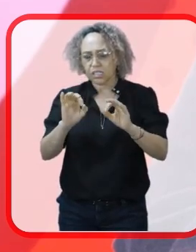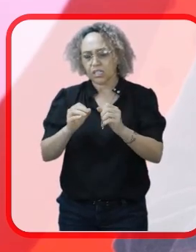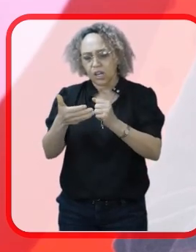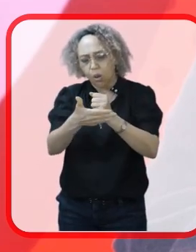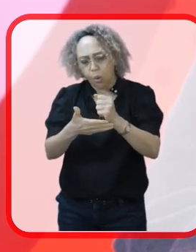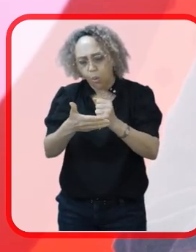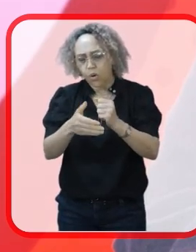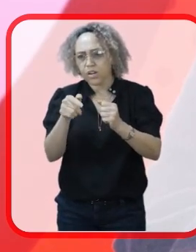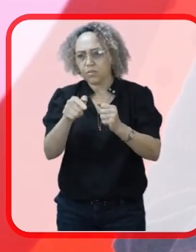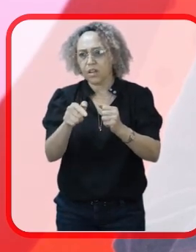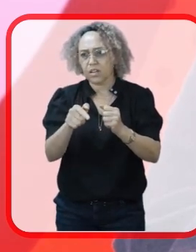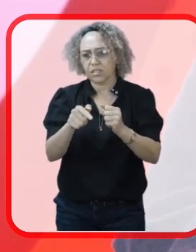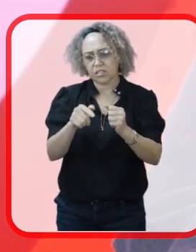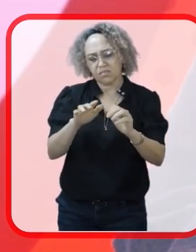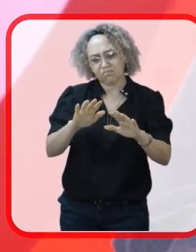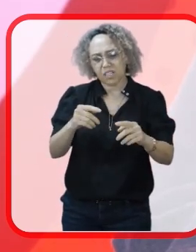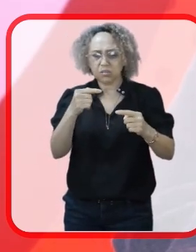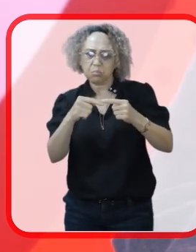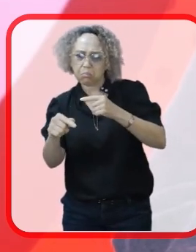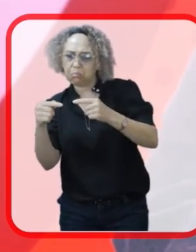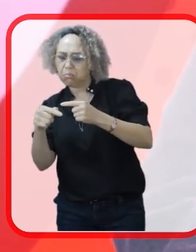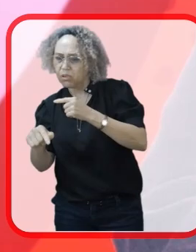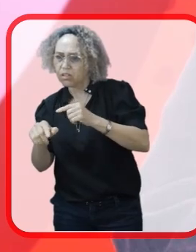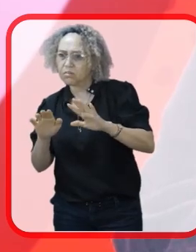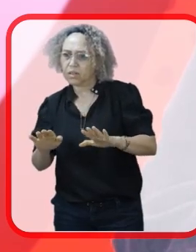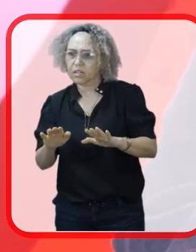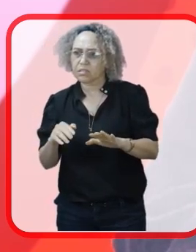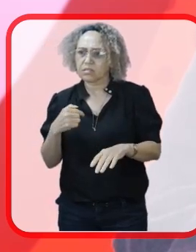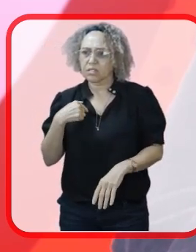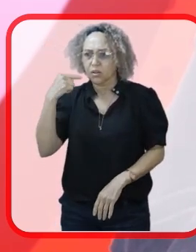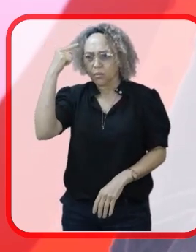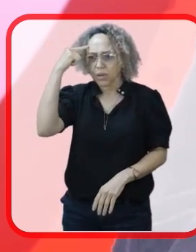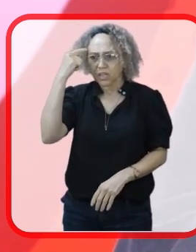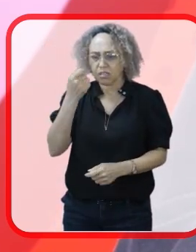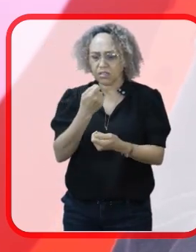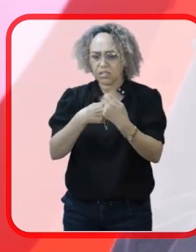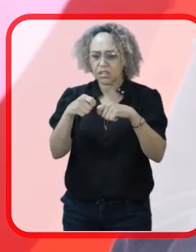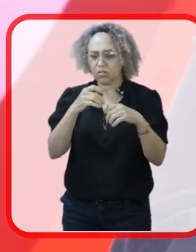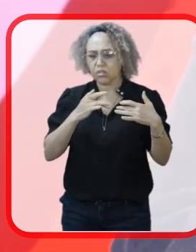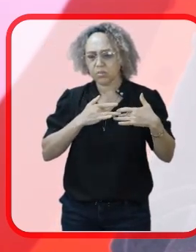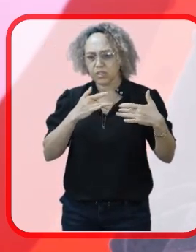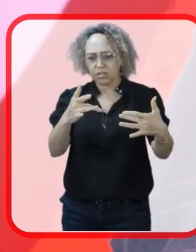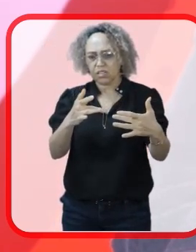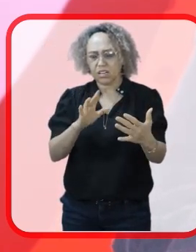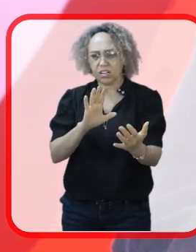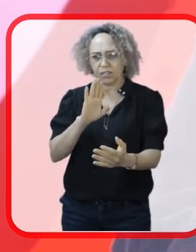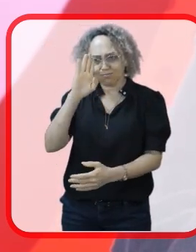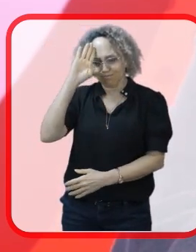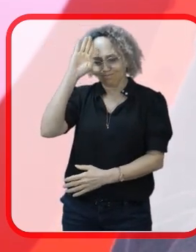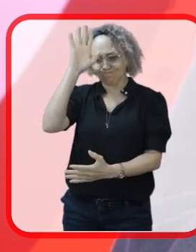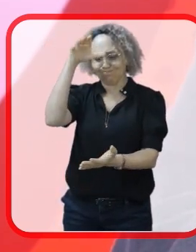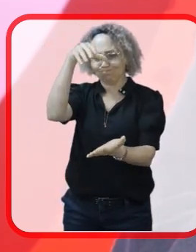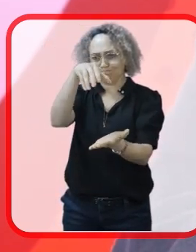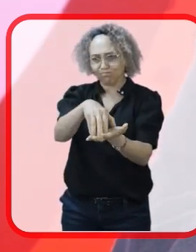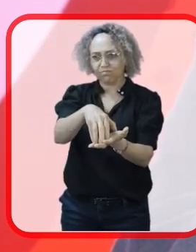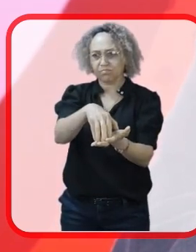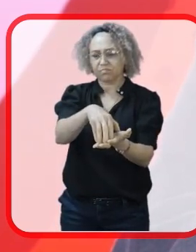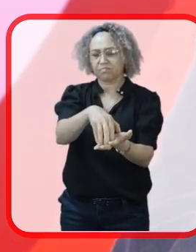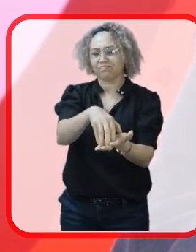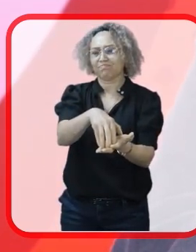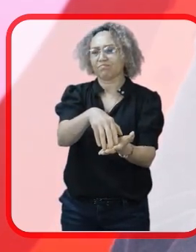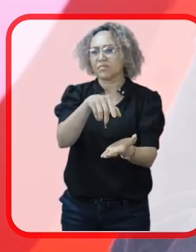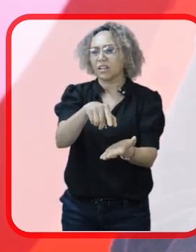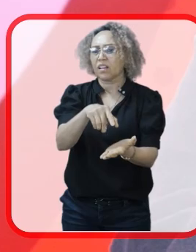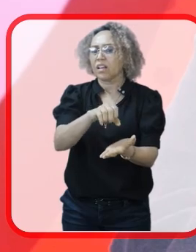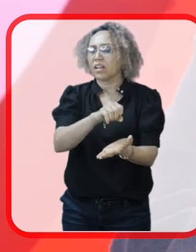divergências em relação a isso, eu penso que a economia solidária é central. Nós não vamos organizar a nova classe trabalhadora se nós não tratarmos a